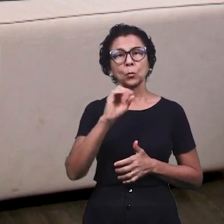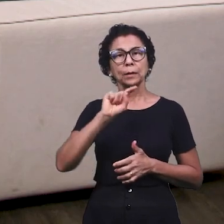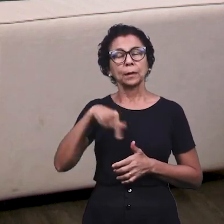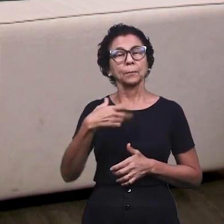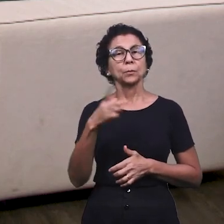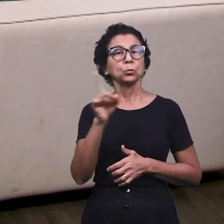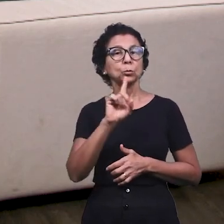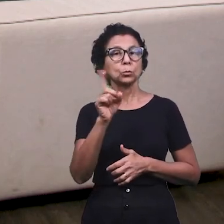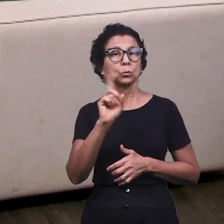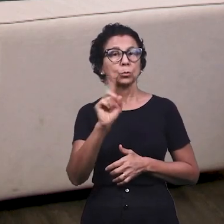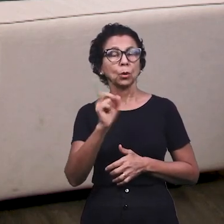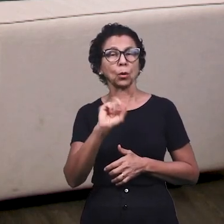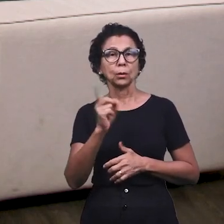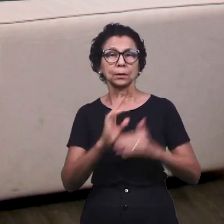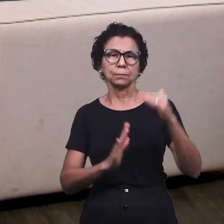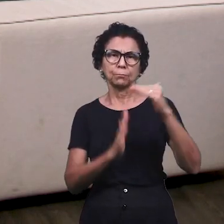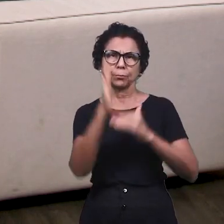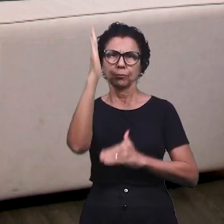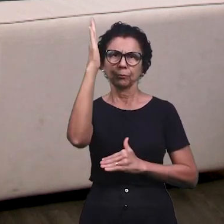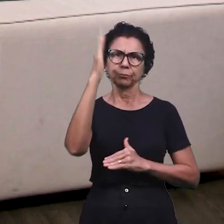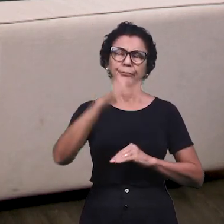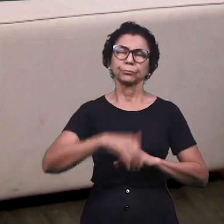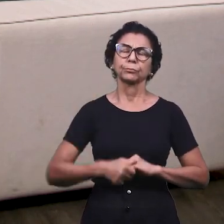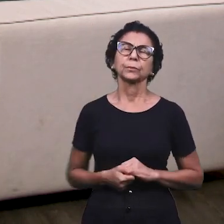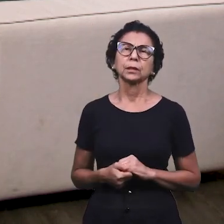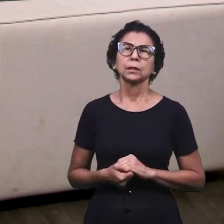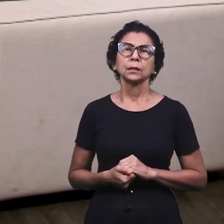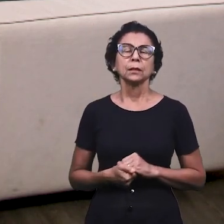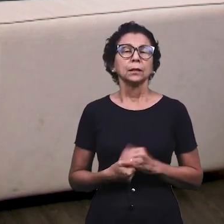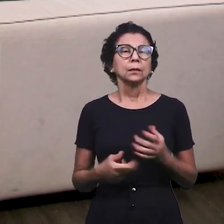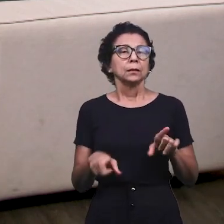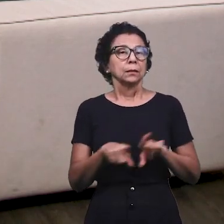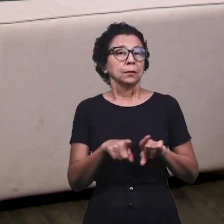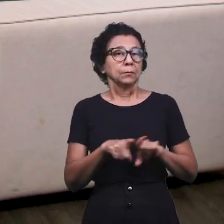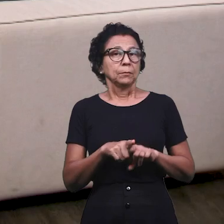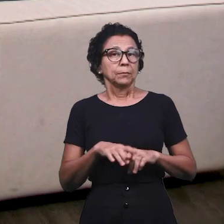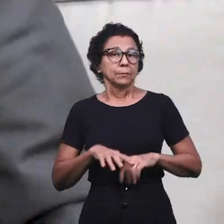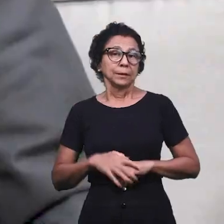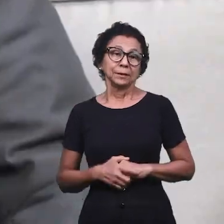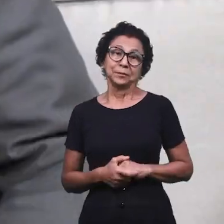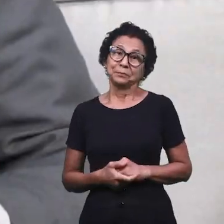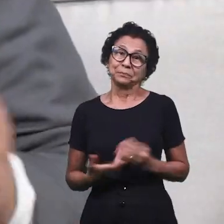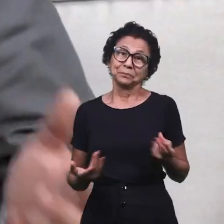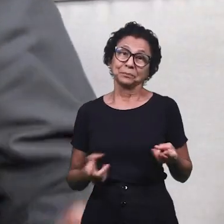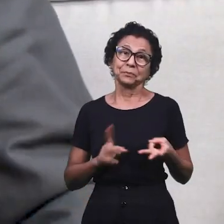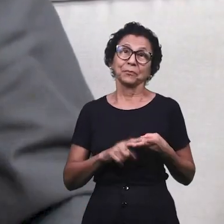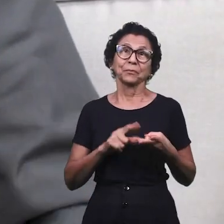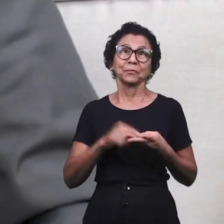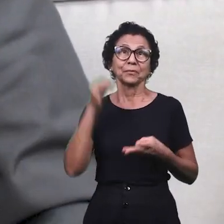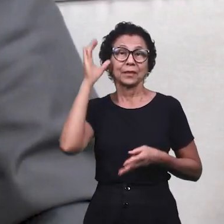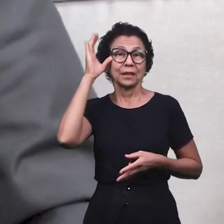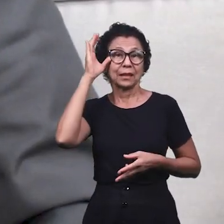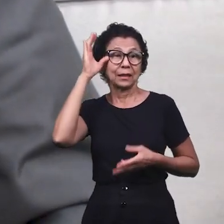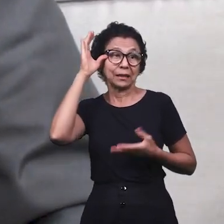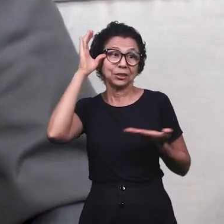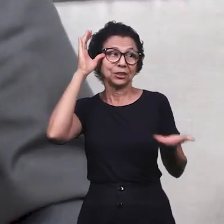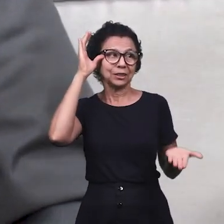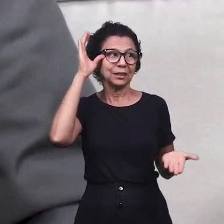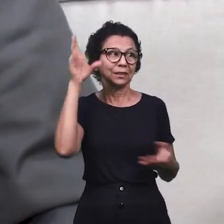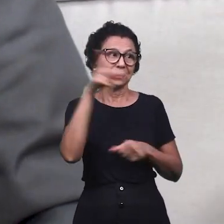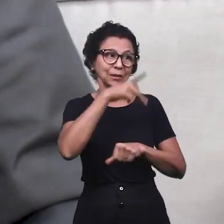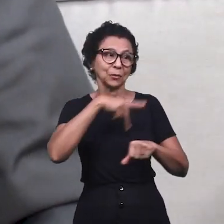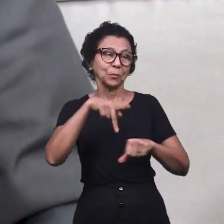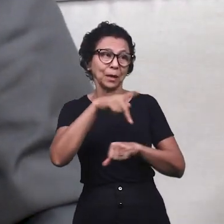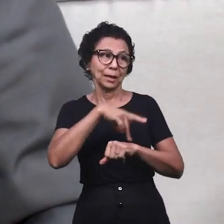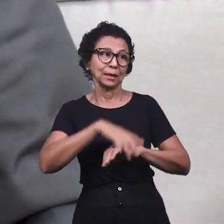tem que se preparar para ter o radar ilimitado. Além disso, você tem que se preparar na China. Na verdade, nem na China, né? Do país que você está